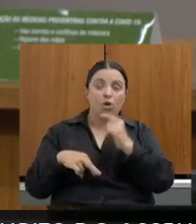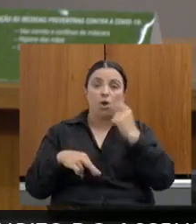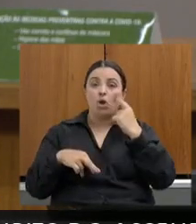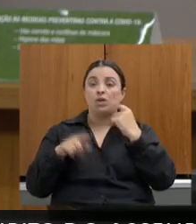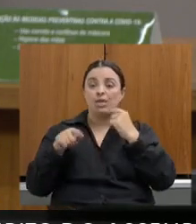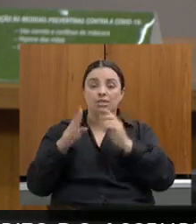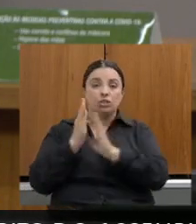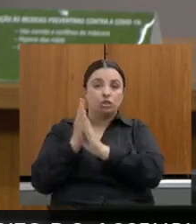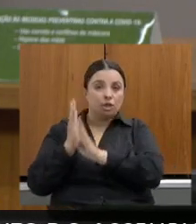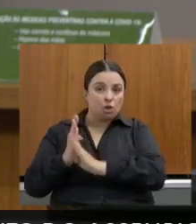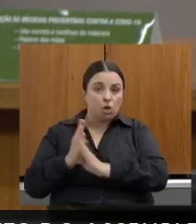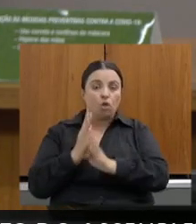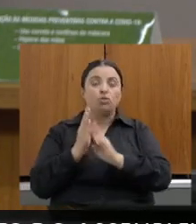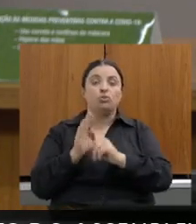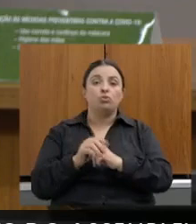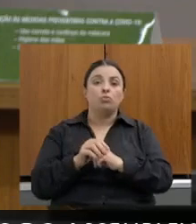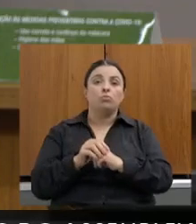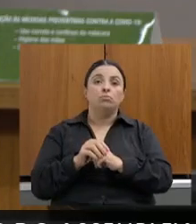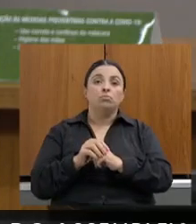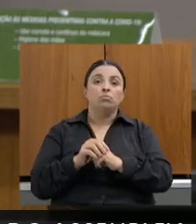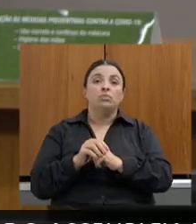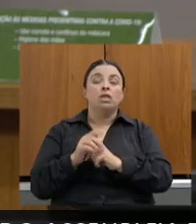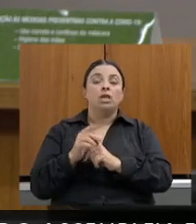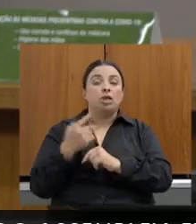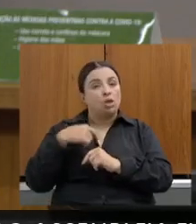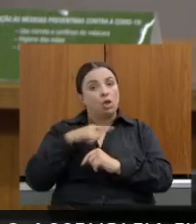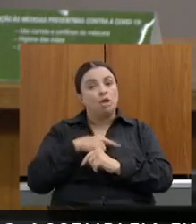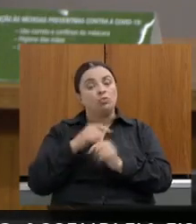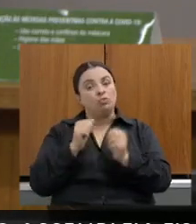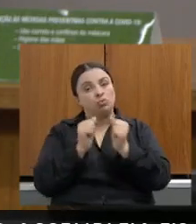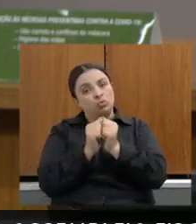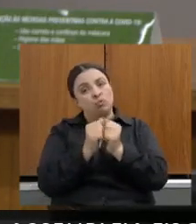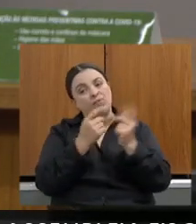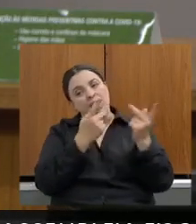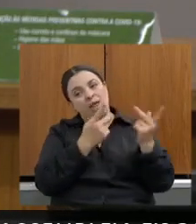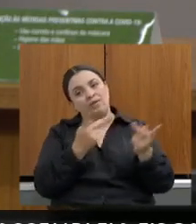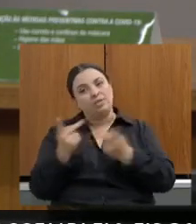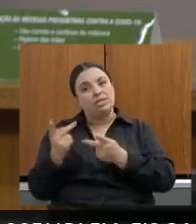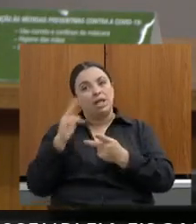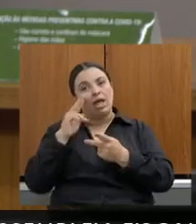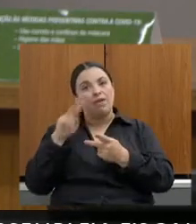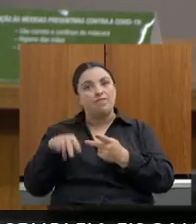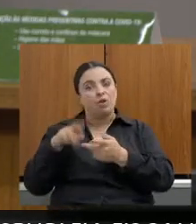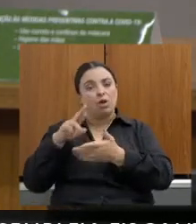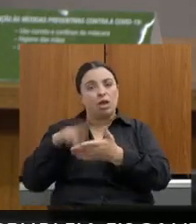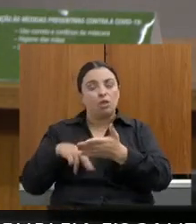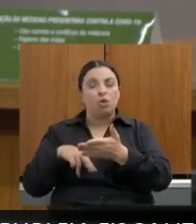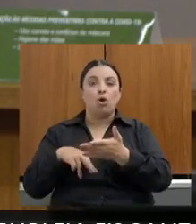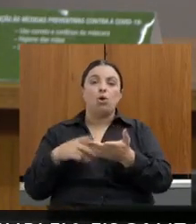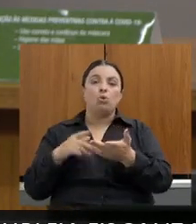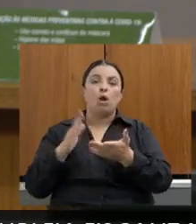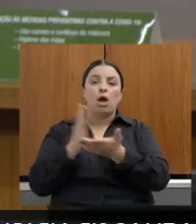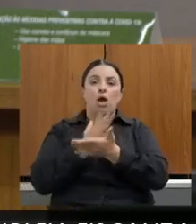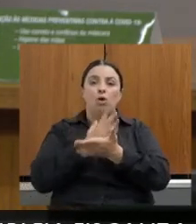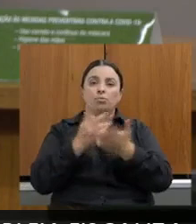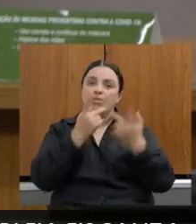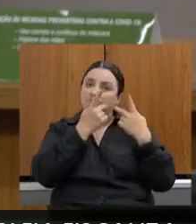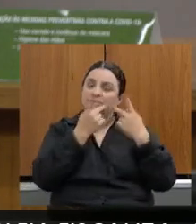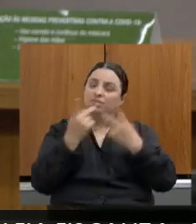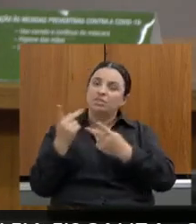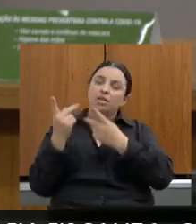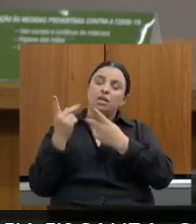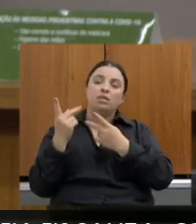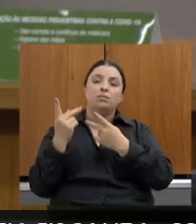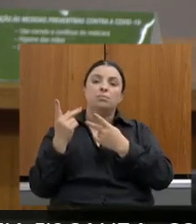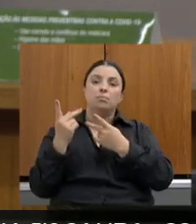diagnóstico nós possamos fazer aí algumas visitas pontuais para